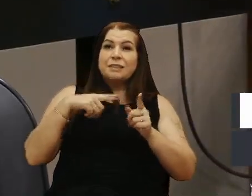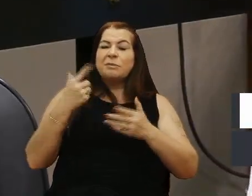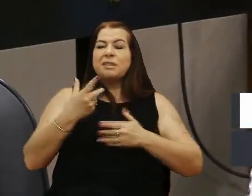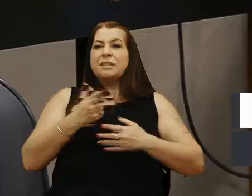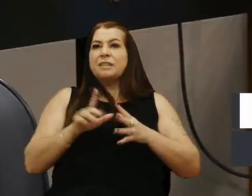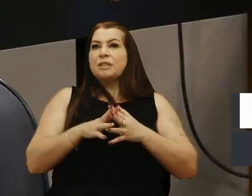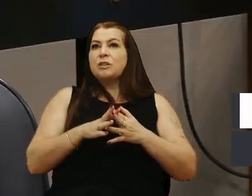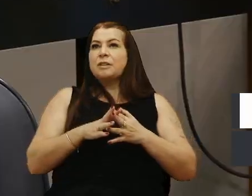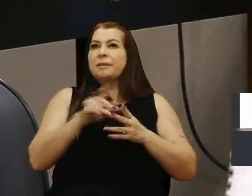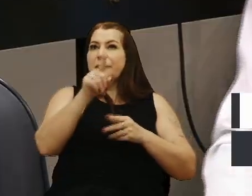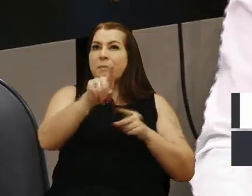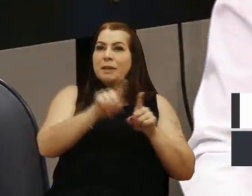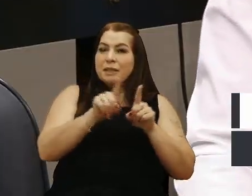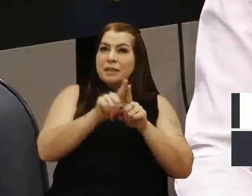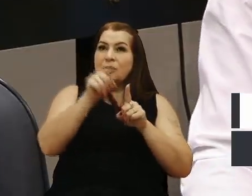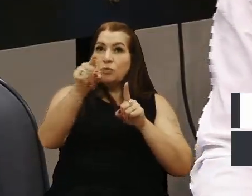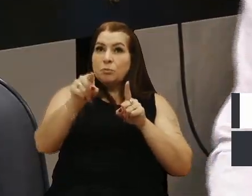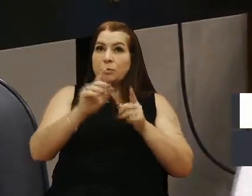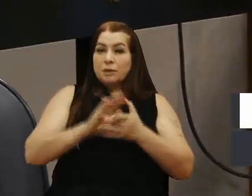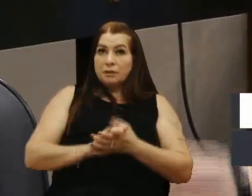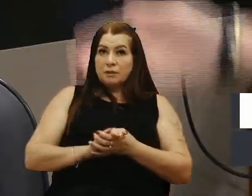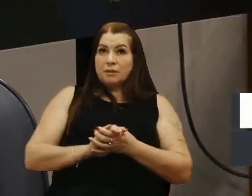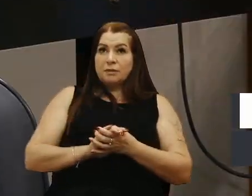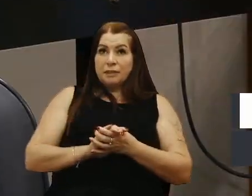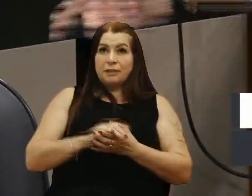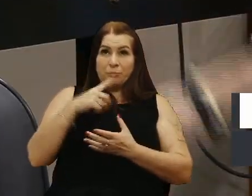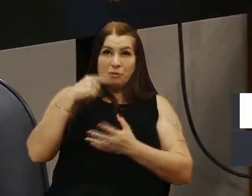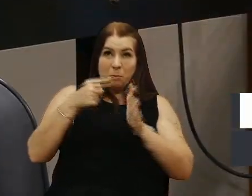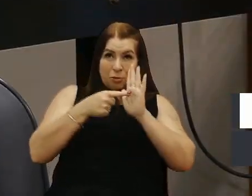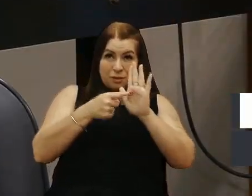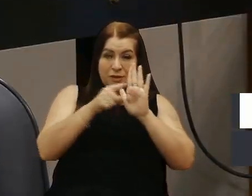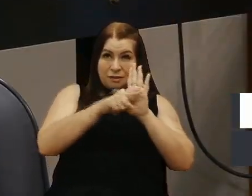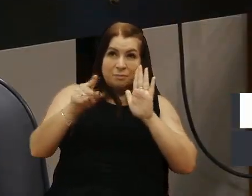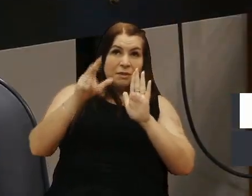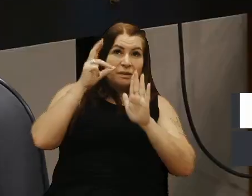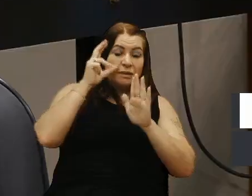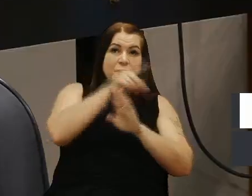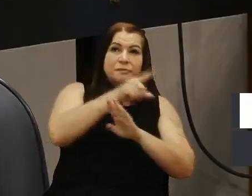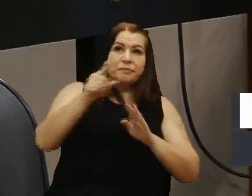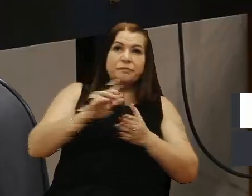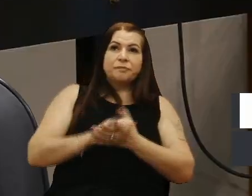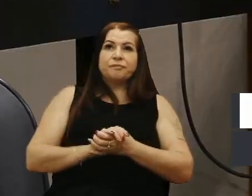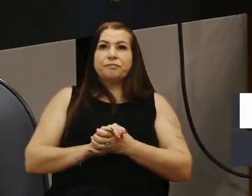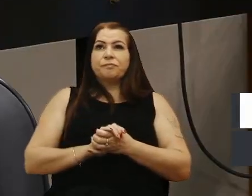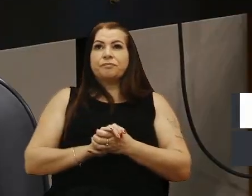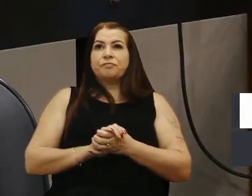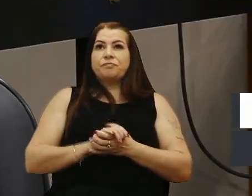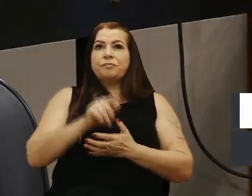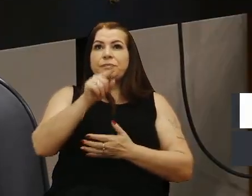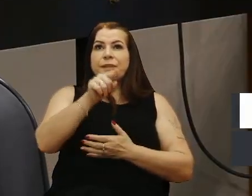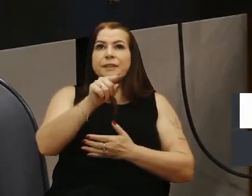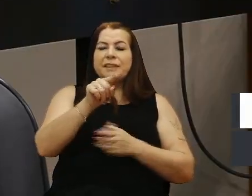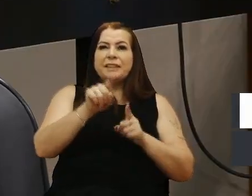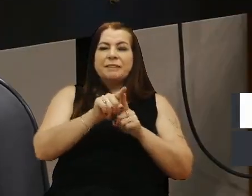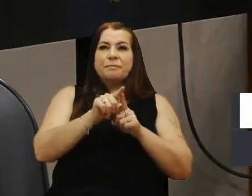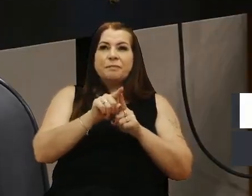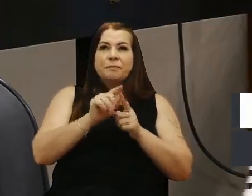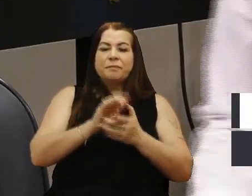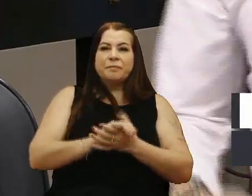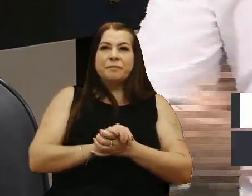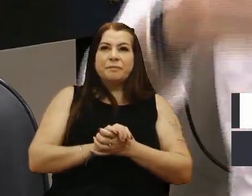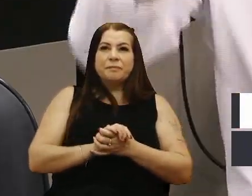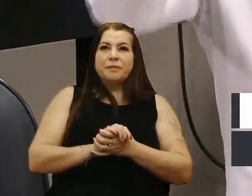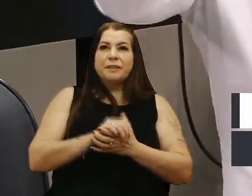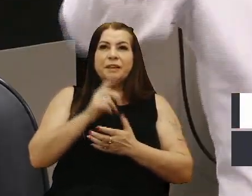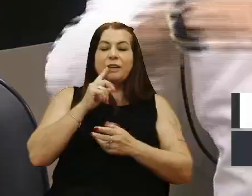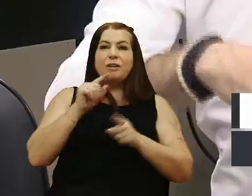disso aqui. No que depender de nós, presidente Lucas, a gente vai mostrar também, Sandra, que aqui não é um puxadinho da prefeitura. Ah, mas a vida inteira foi assim, Iago. Eu